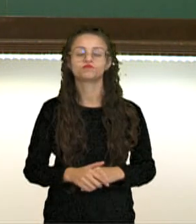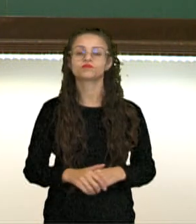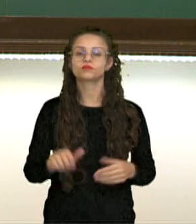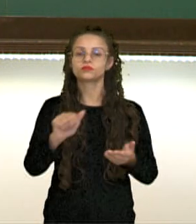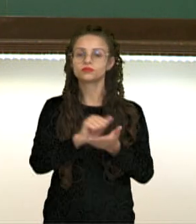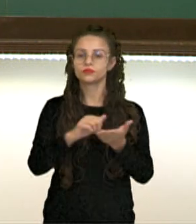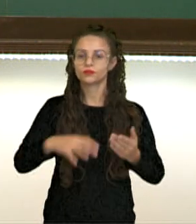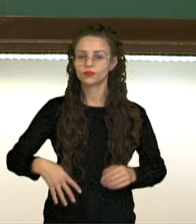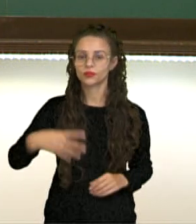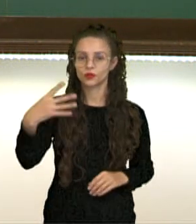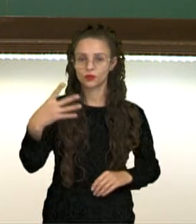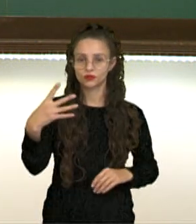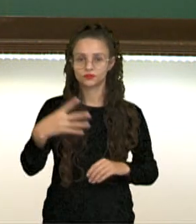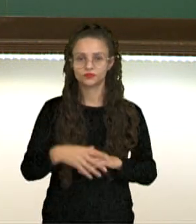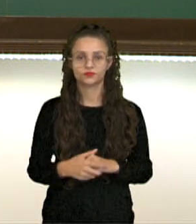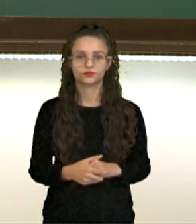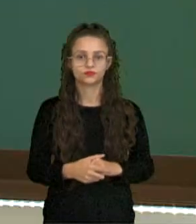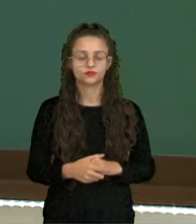Atividade 4.